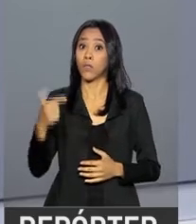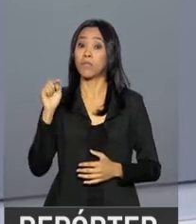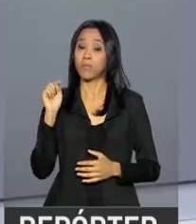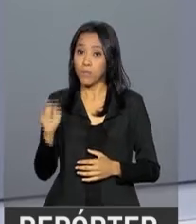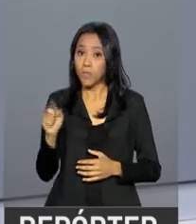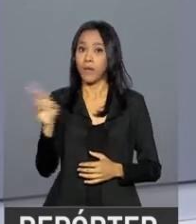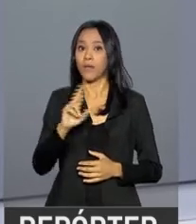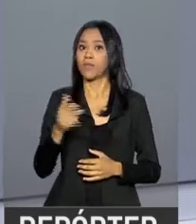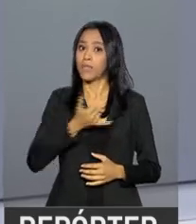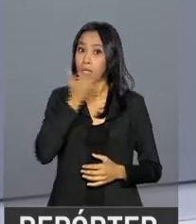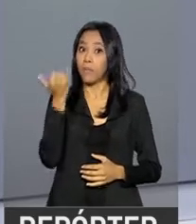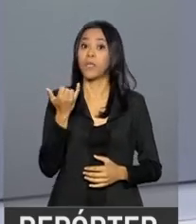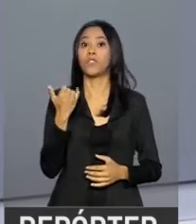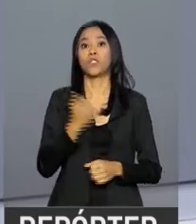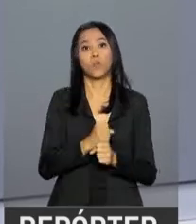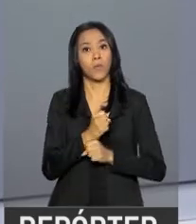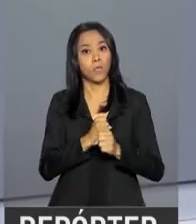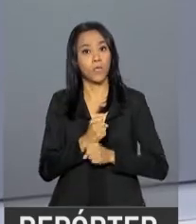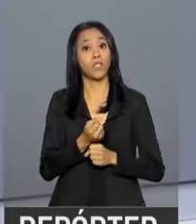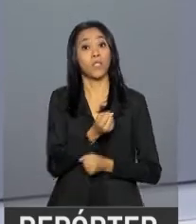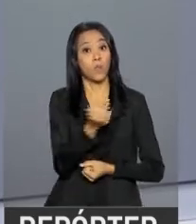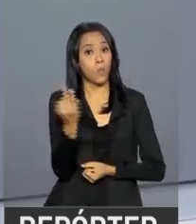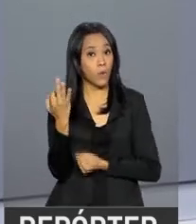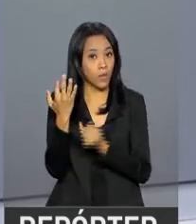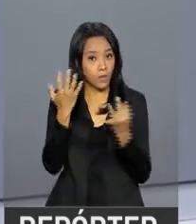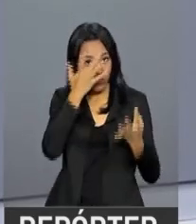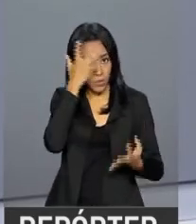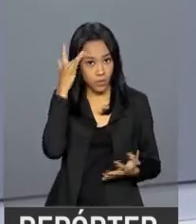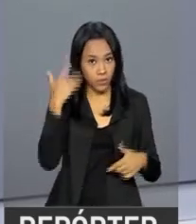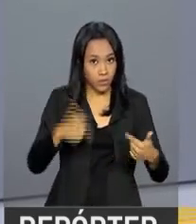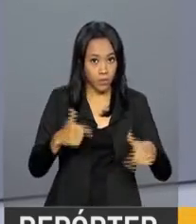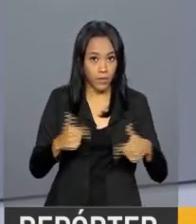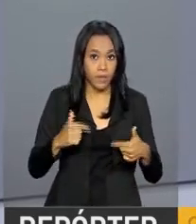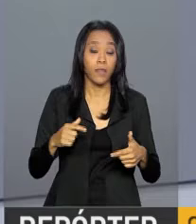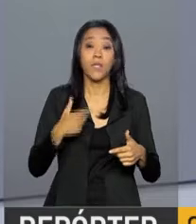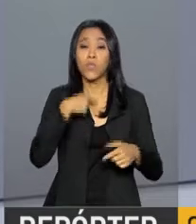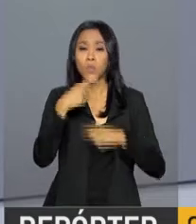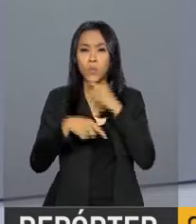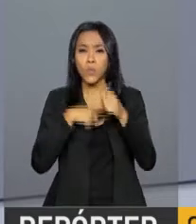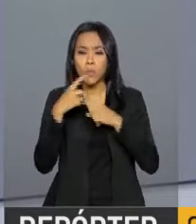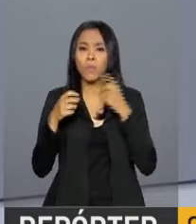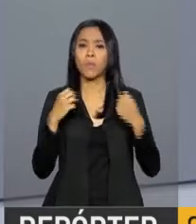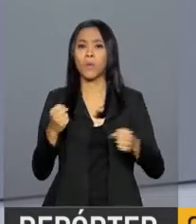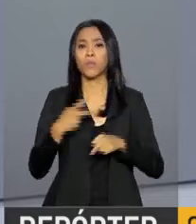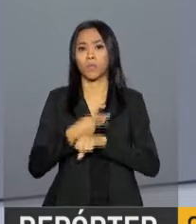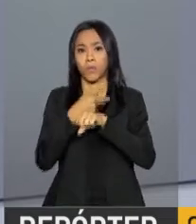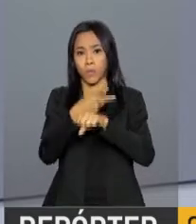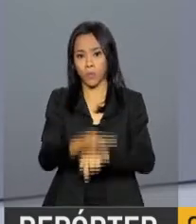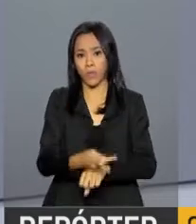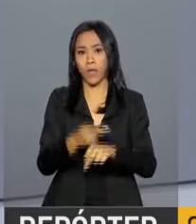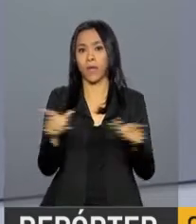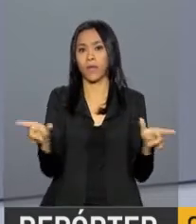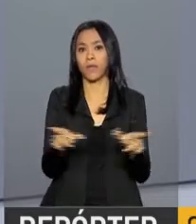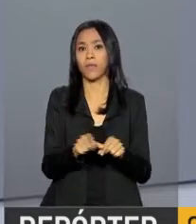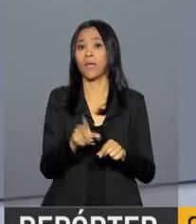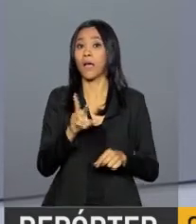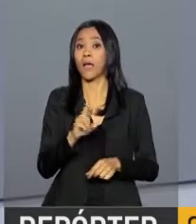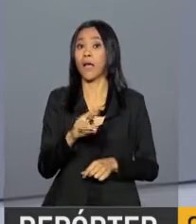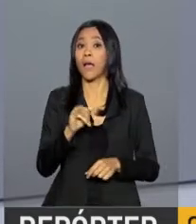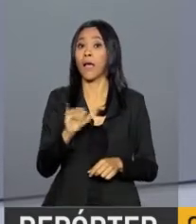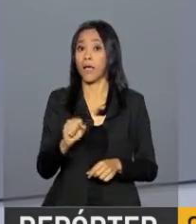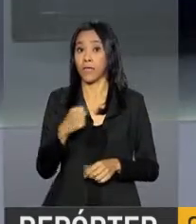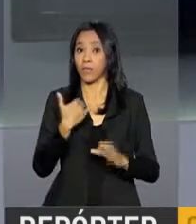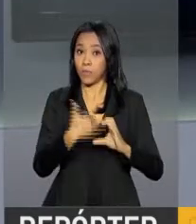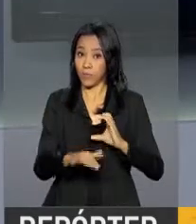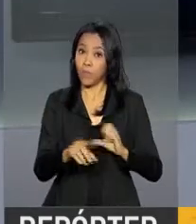da quantidade de anos e do número de empregados. Quem tiver dúvida pode entrar em contato com a central de atendimento da RAIS por telefone ou por